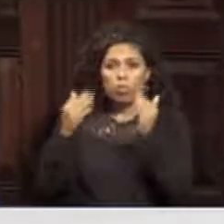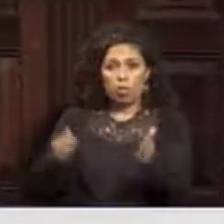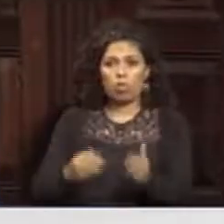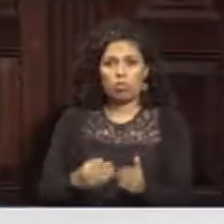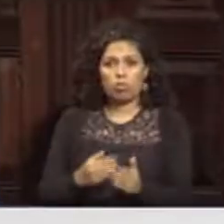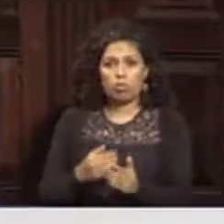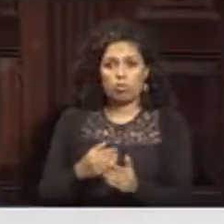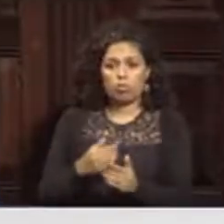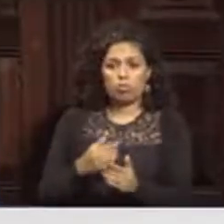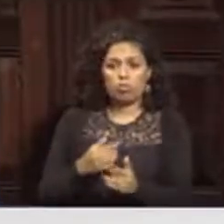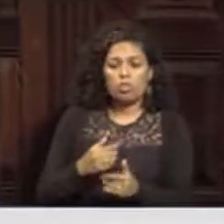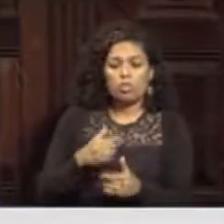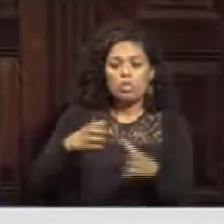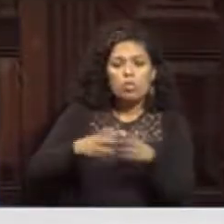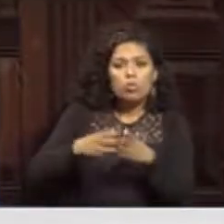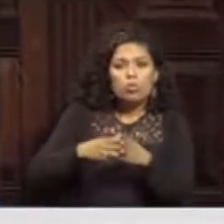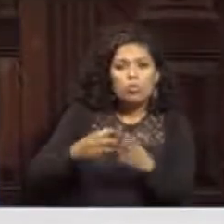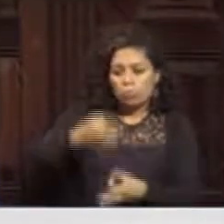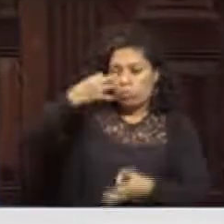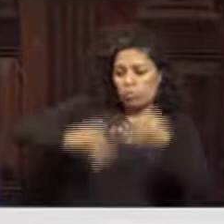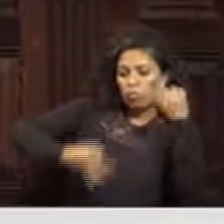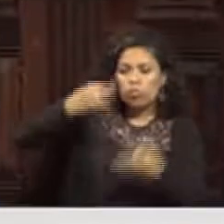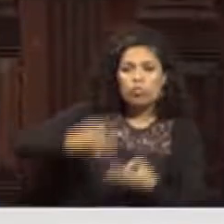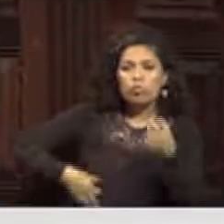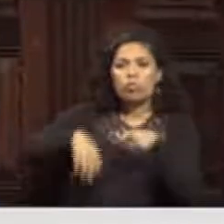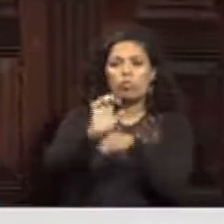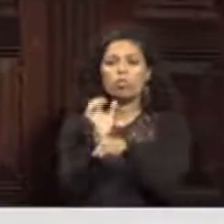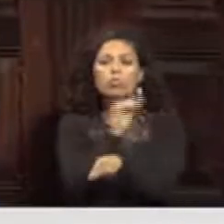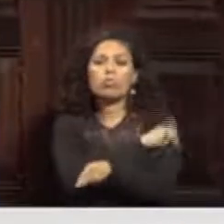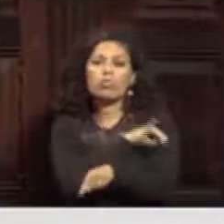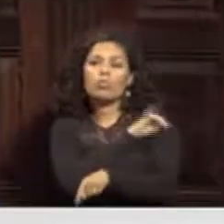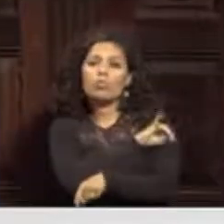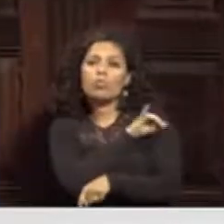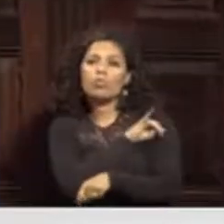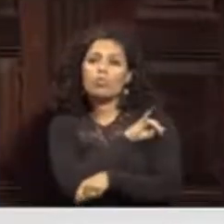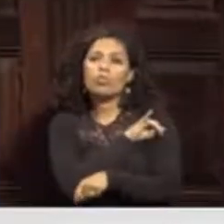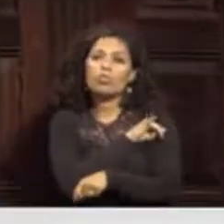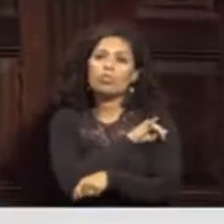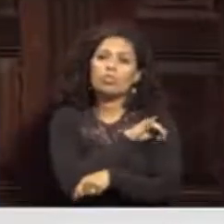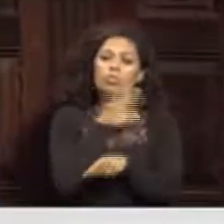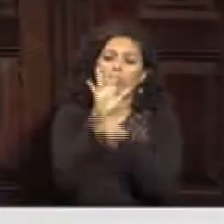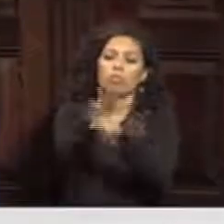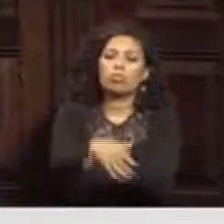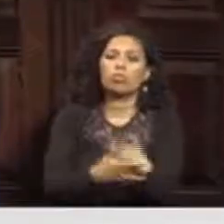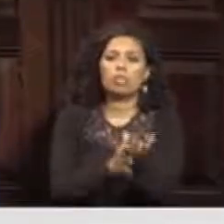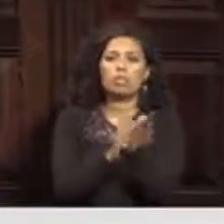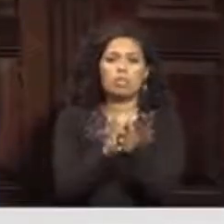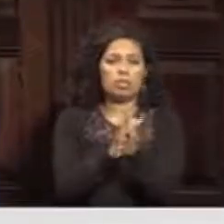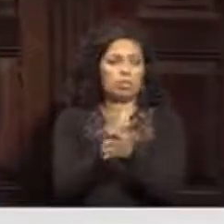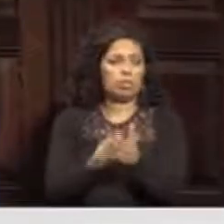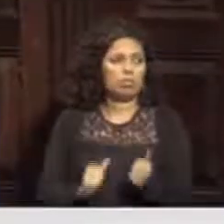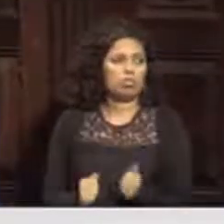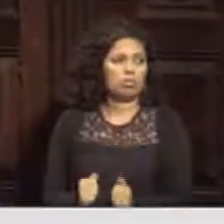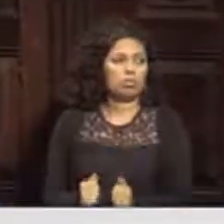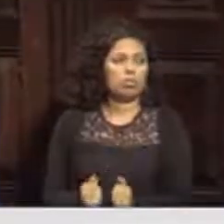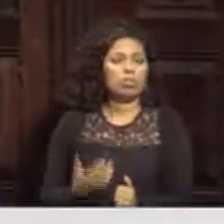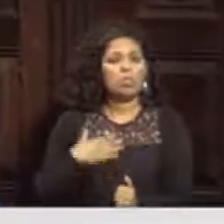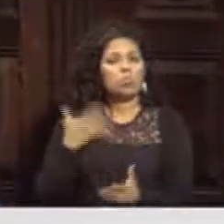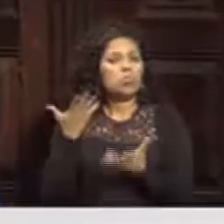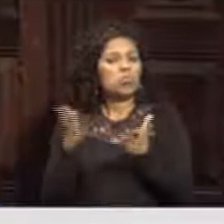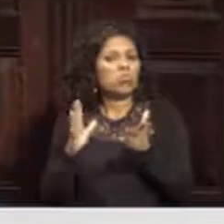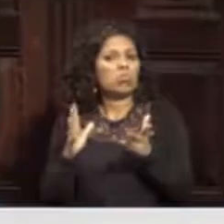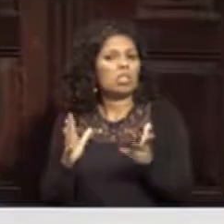sistema previdenciário do Estado do Rio de Janeiro. Então, senhora presidente, eu não